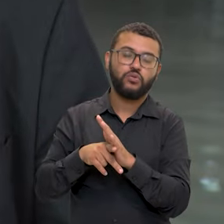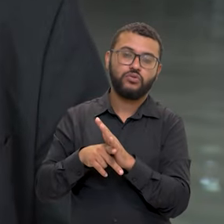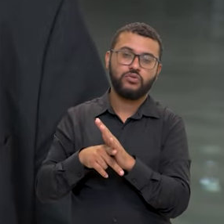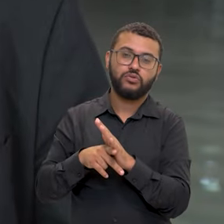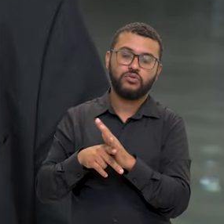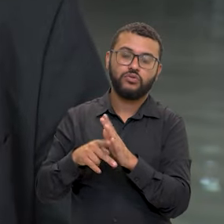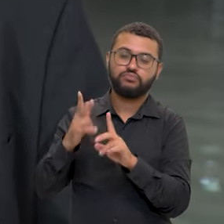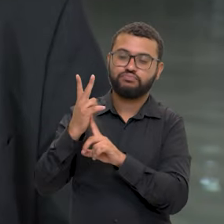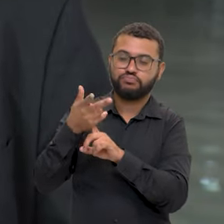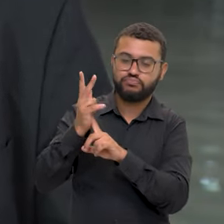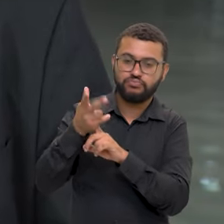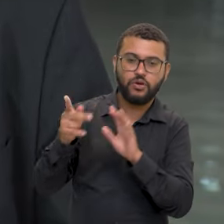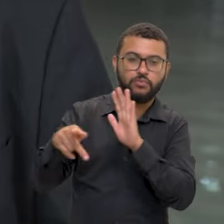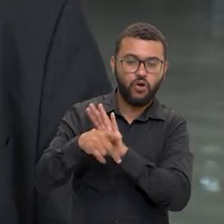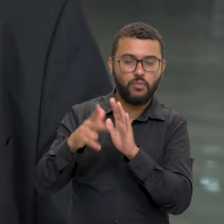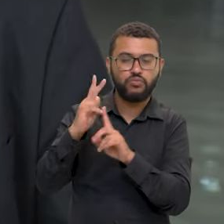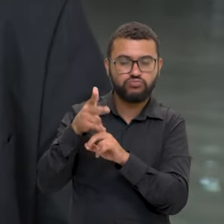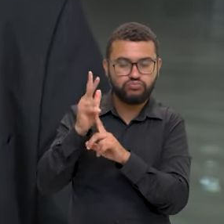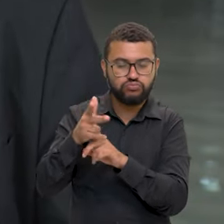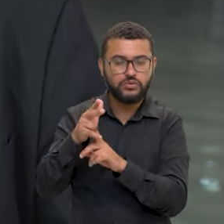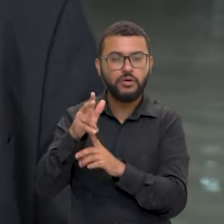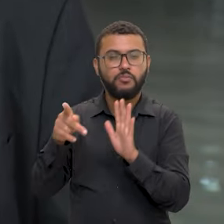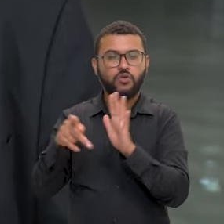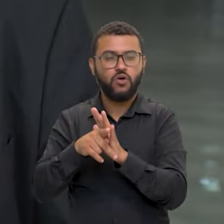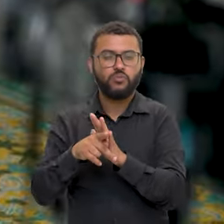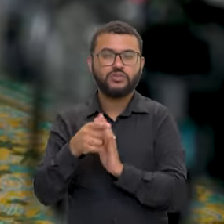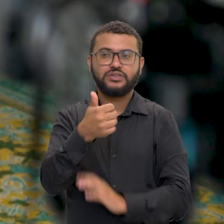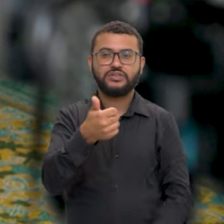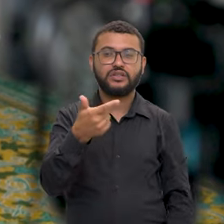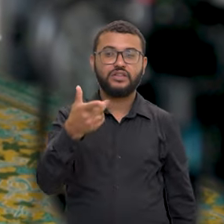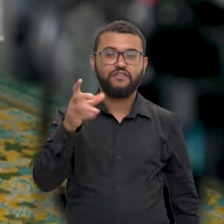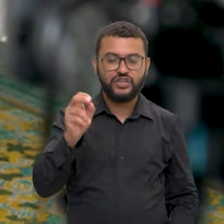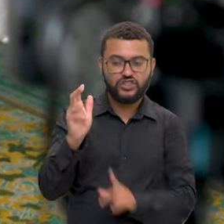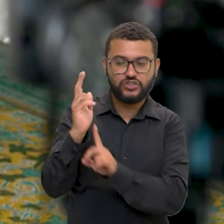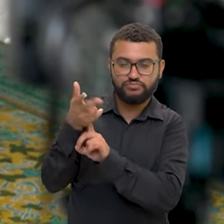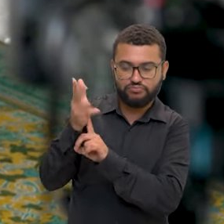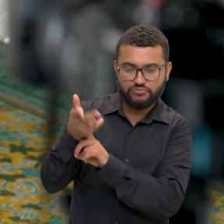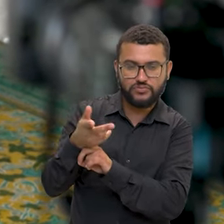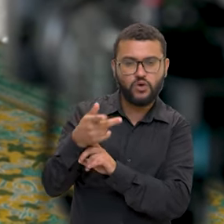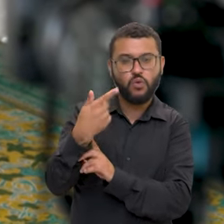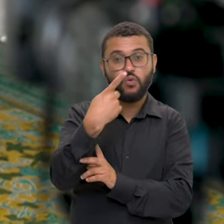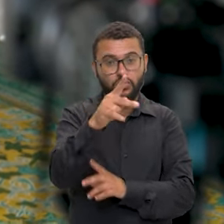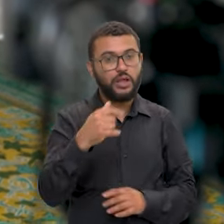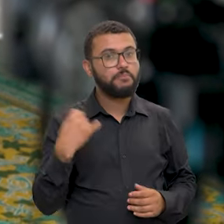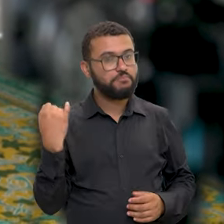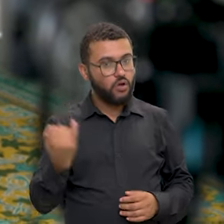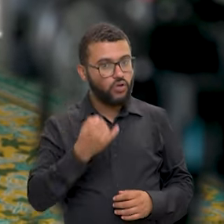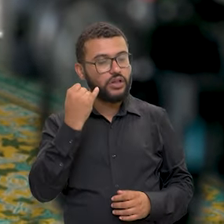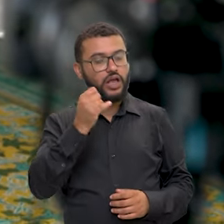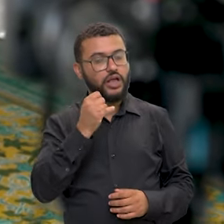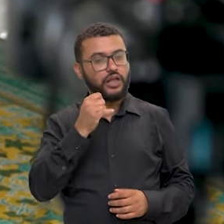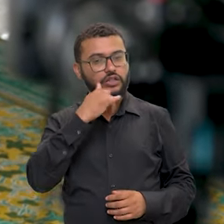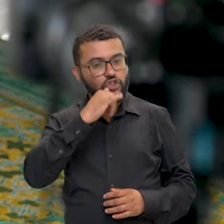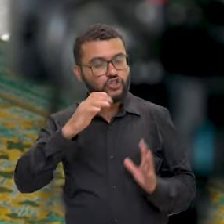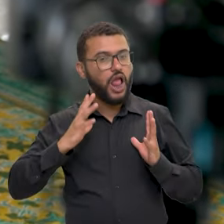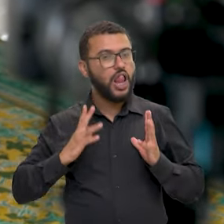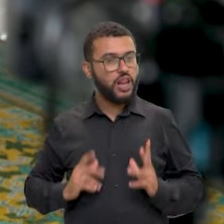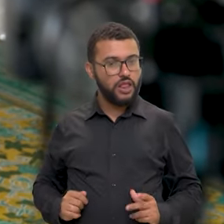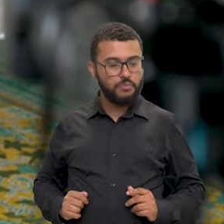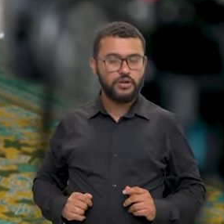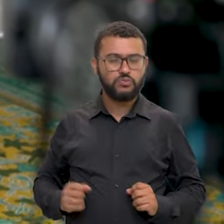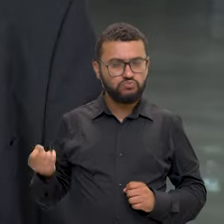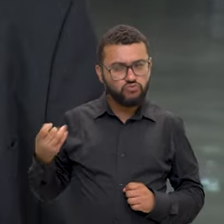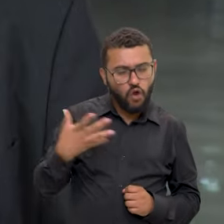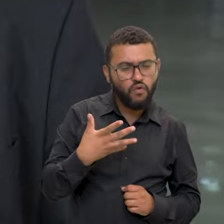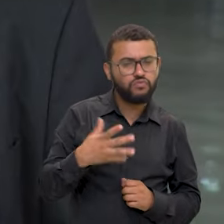fotovoltaicas e 120 eólicas. Então, ele é um... é novo,